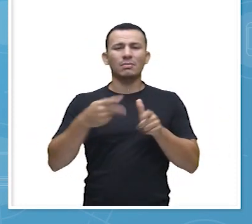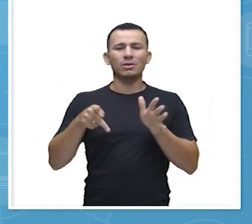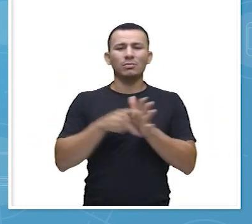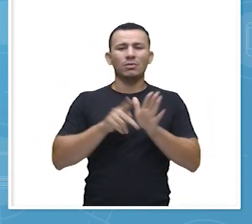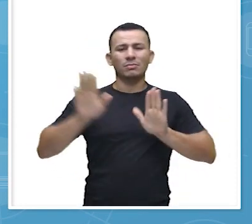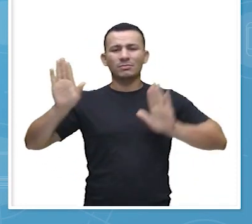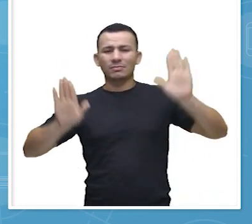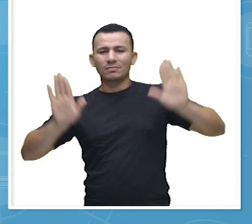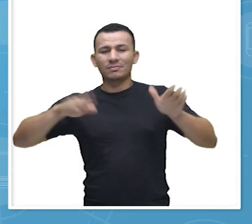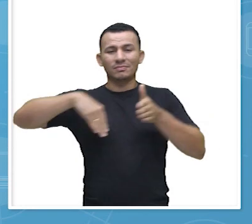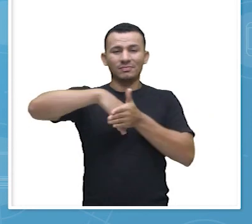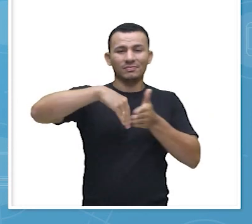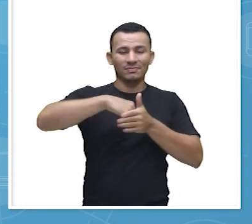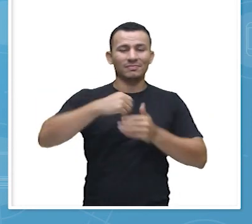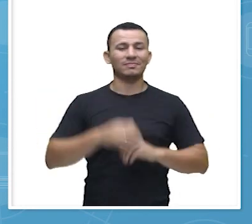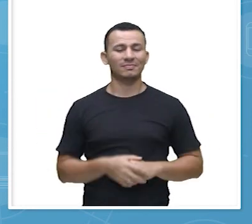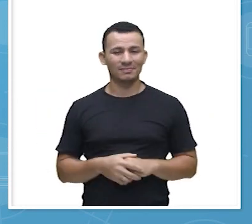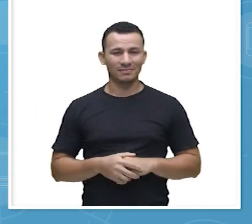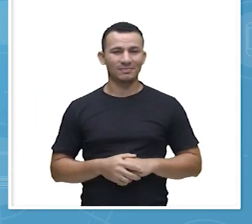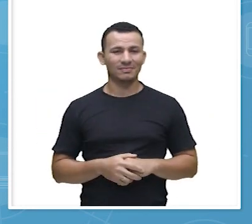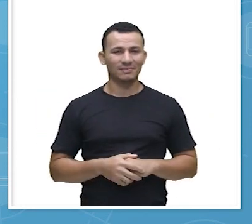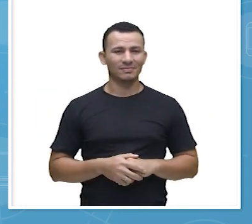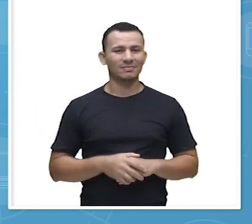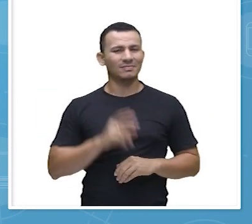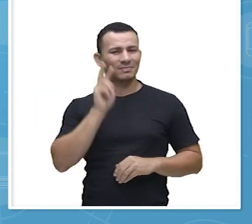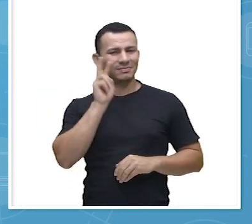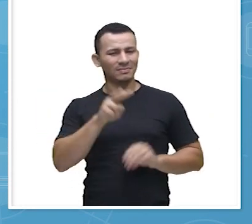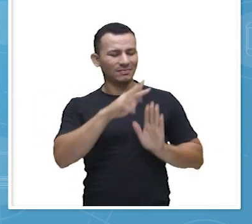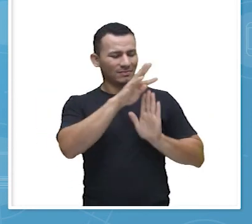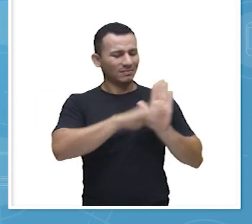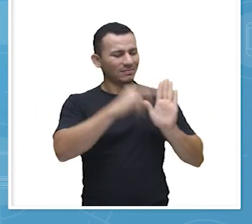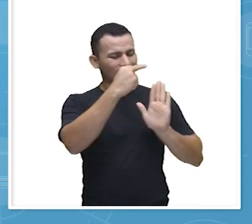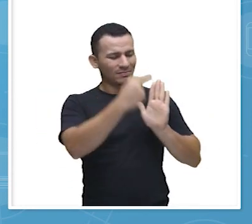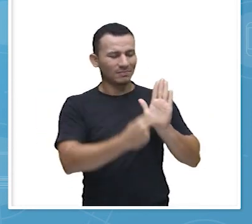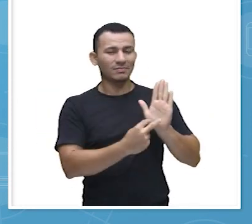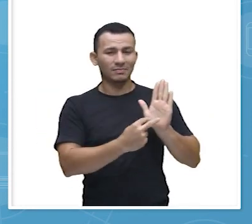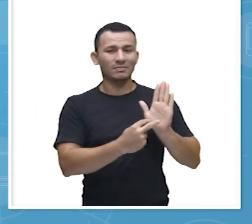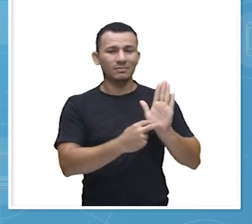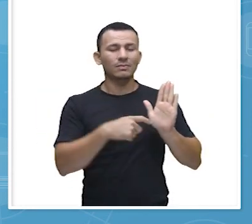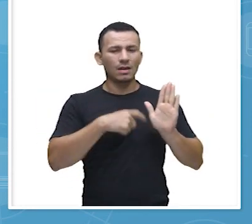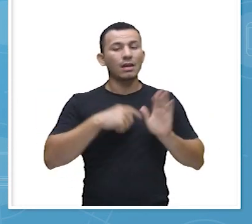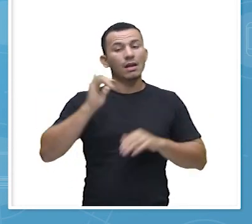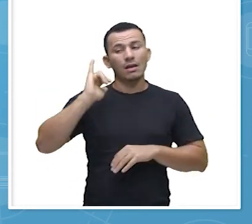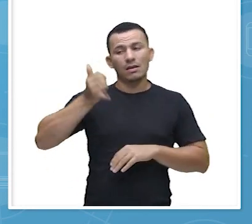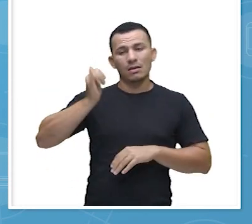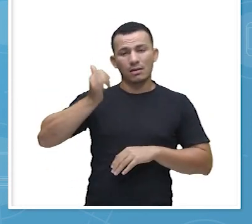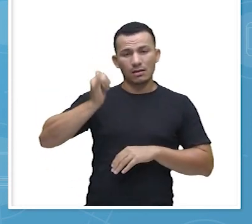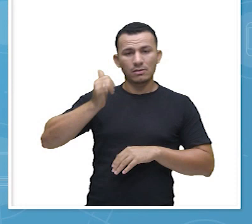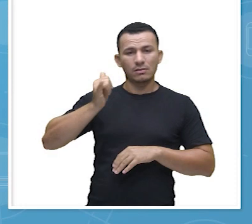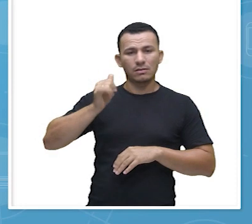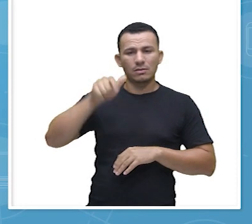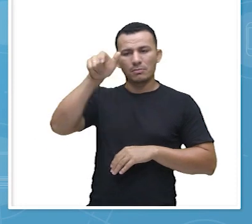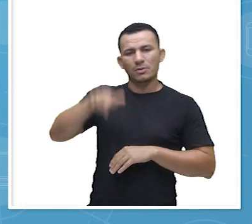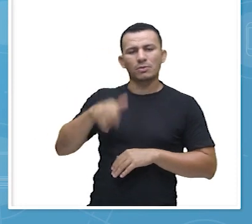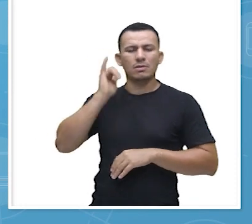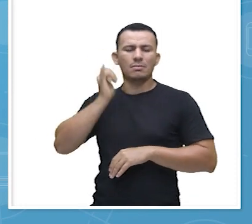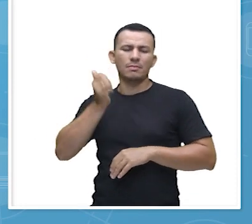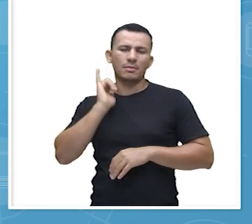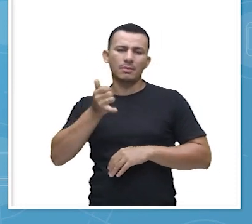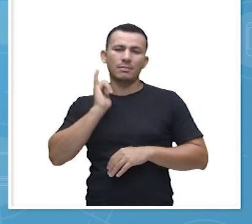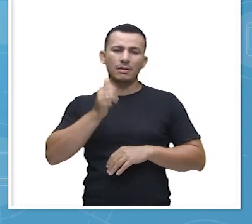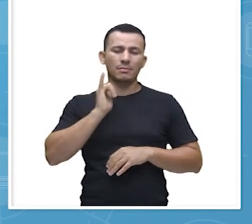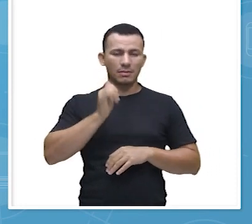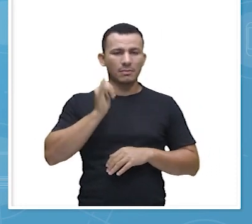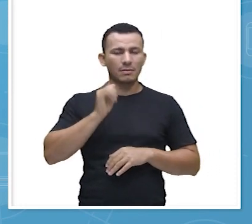breve texto no qual, inicialmente, nós temos uma parte que é mais narrativa, né? Porque